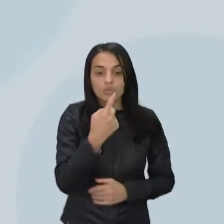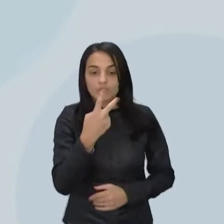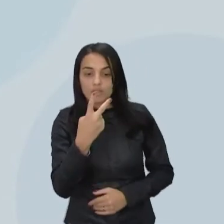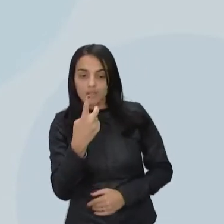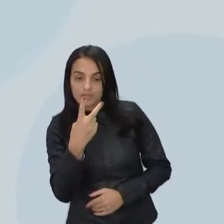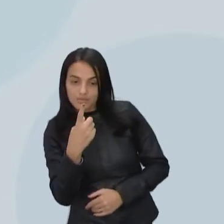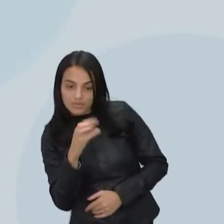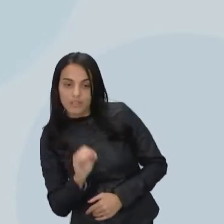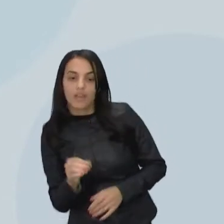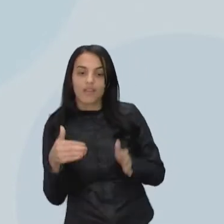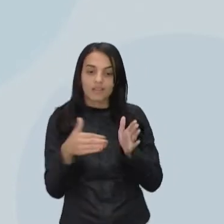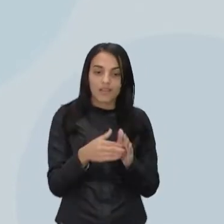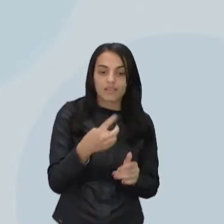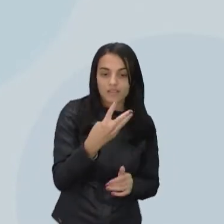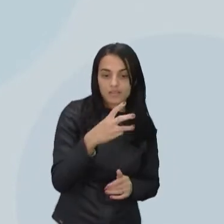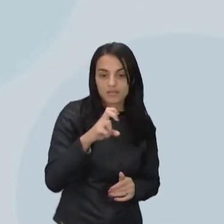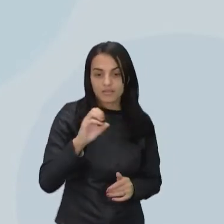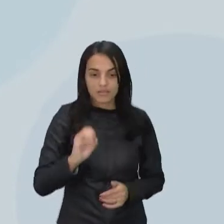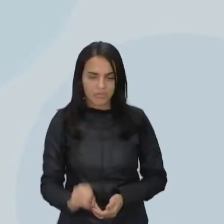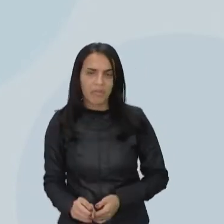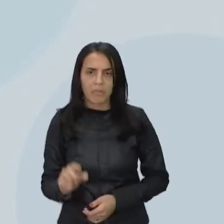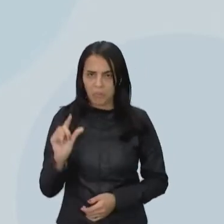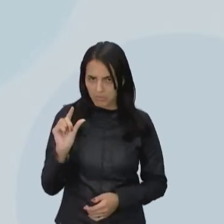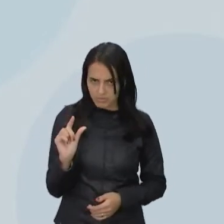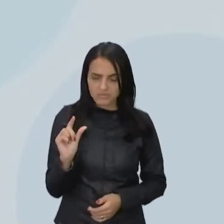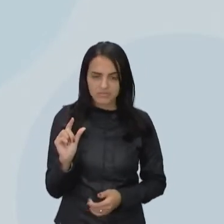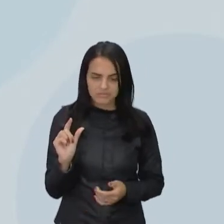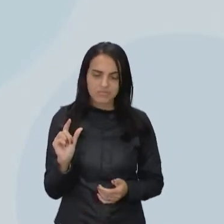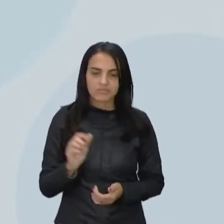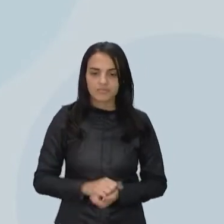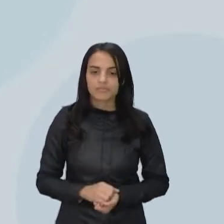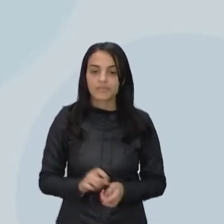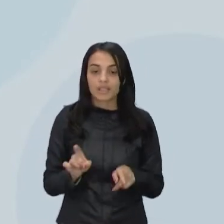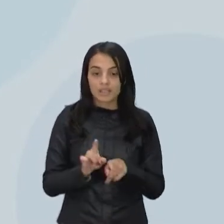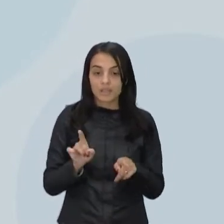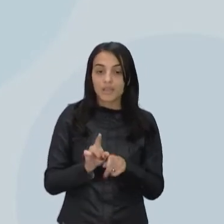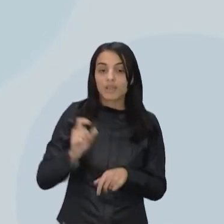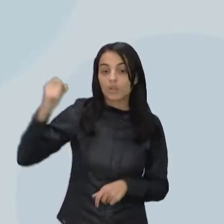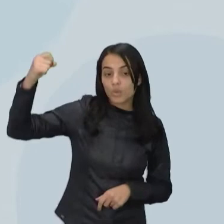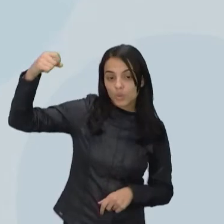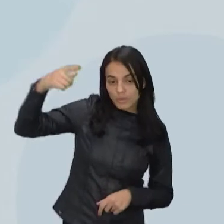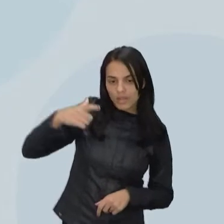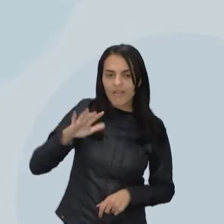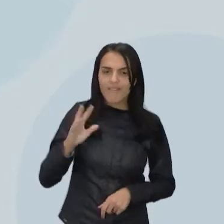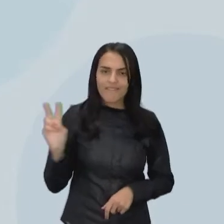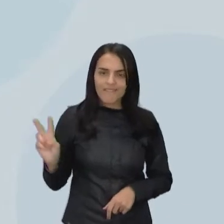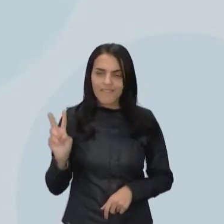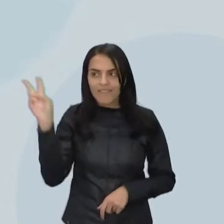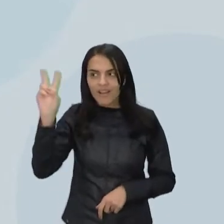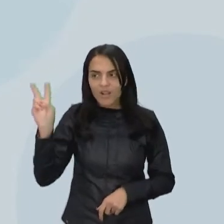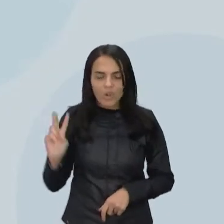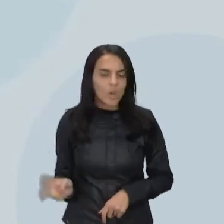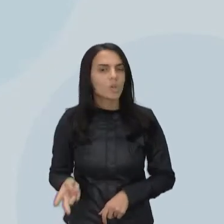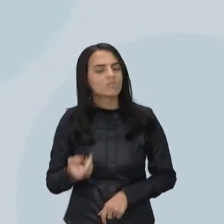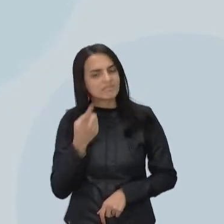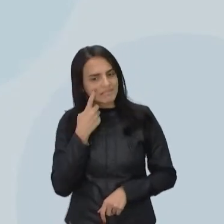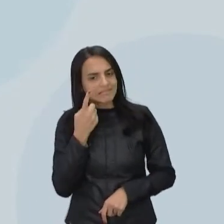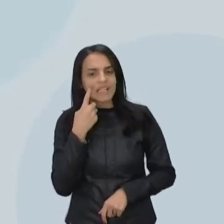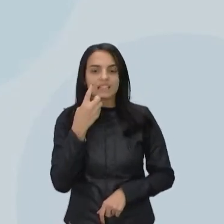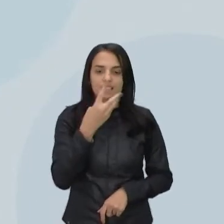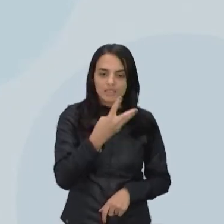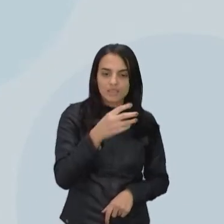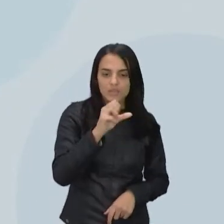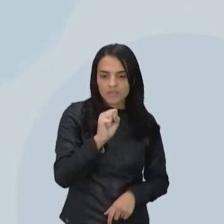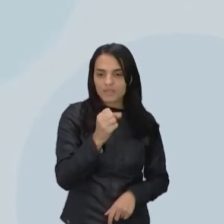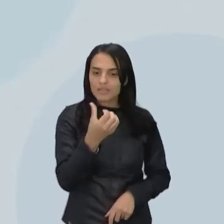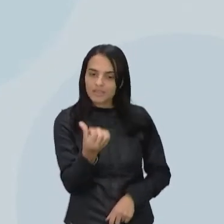210 e 350 lumens. É pouquinho, né? E a iluminância também é um valor aí muito questionável, de